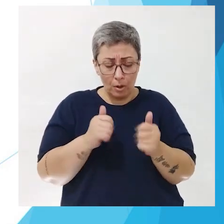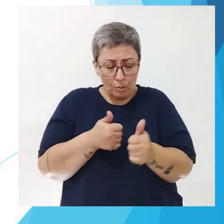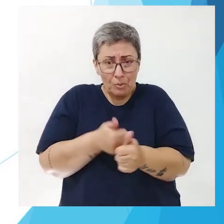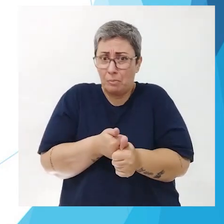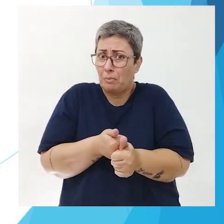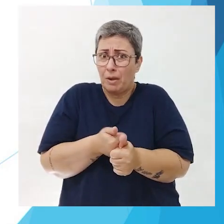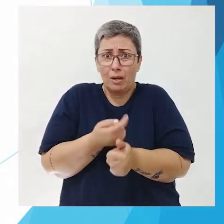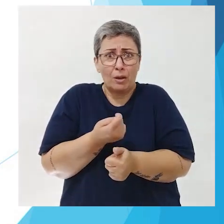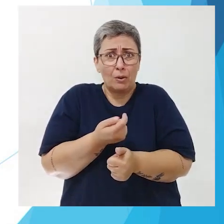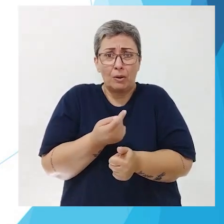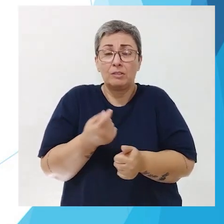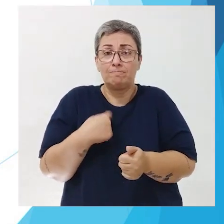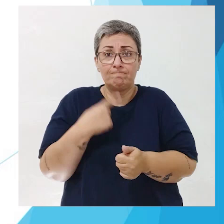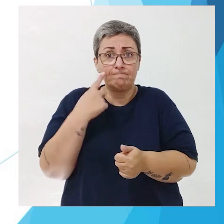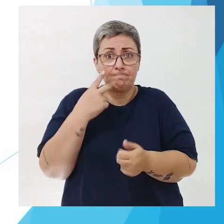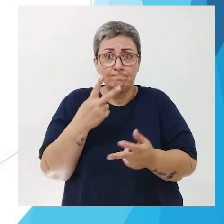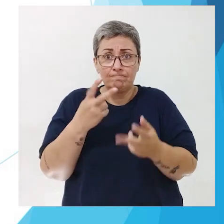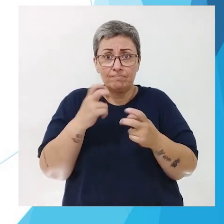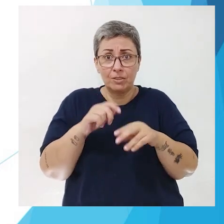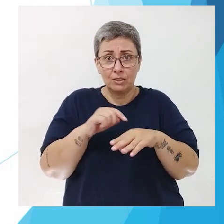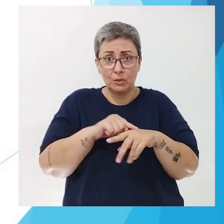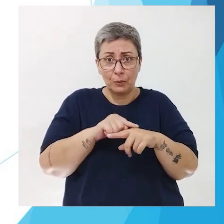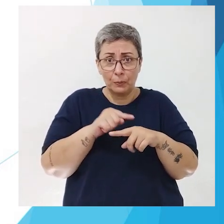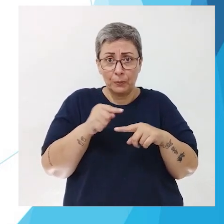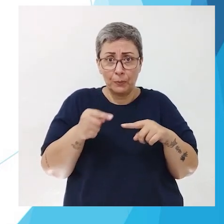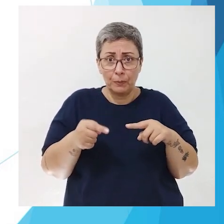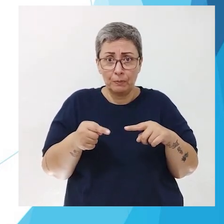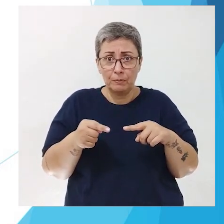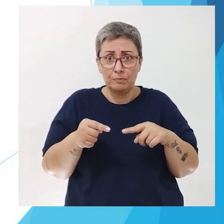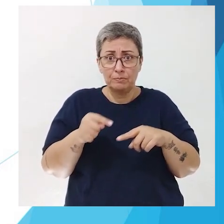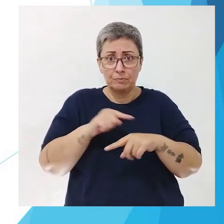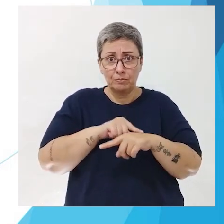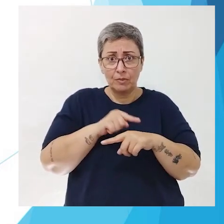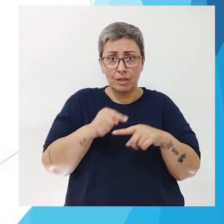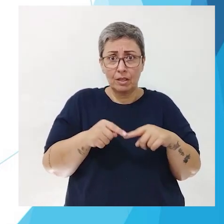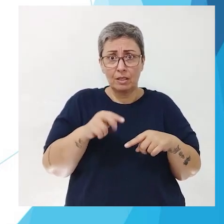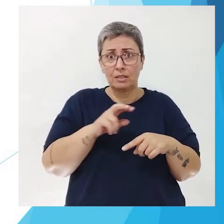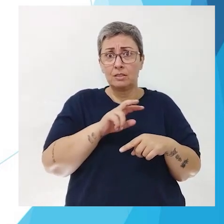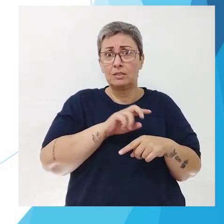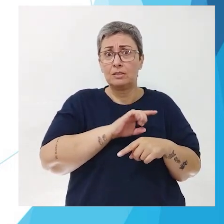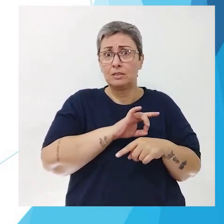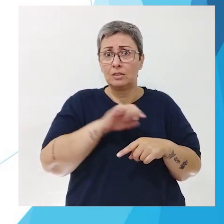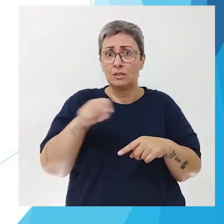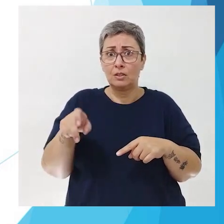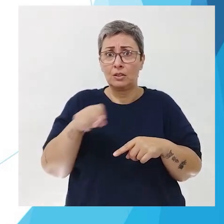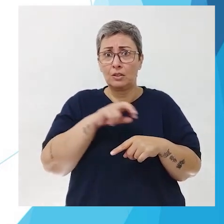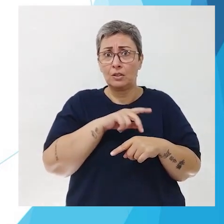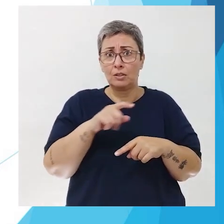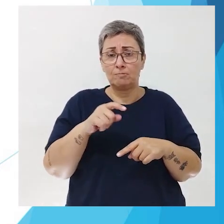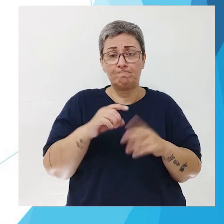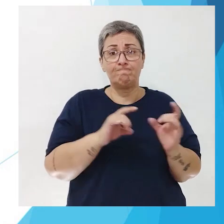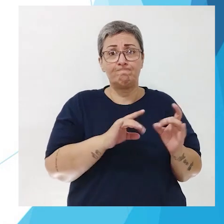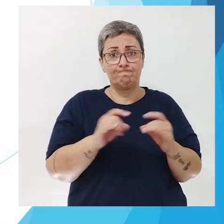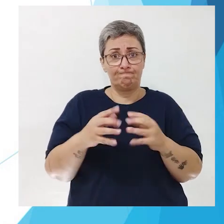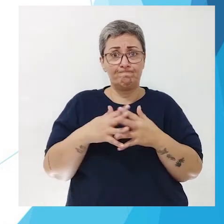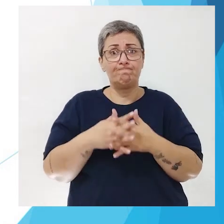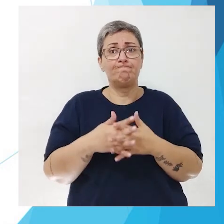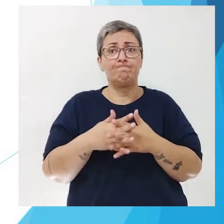bem pertinho, né? Vocês perceberam a ponte que ela tem que passar todo dia? É bem complicado,